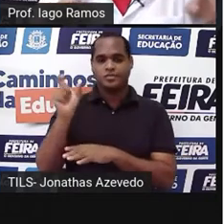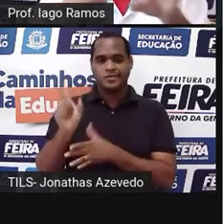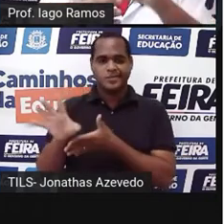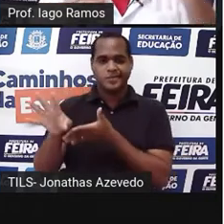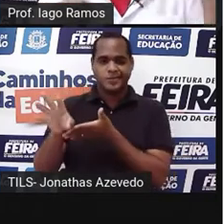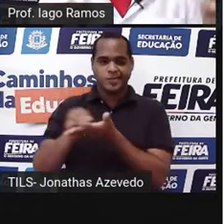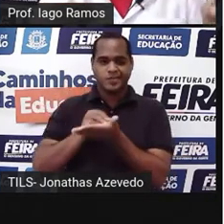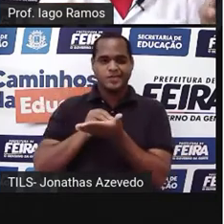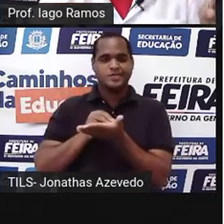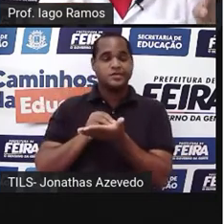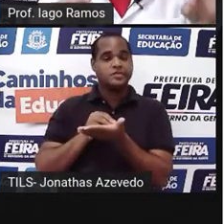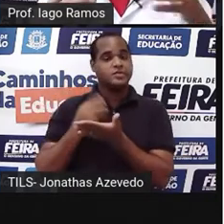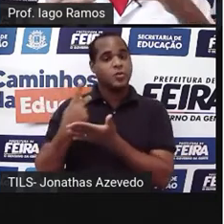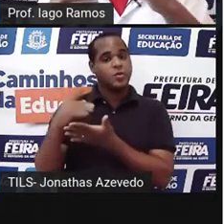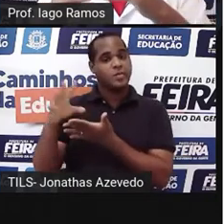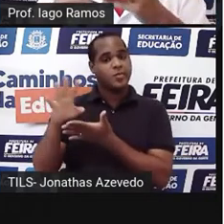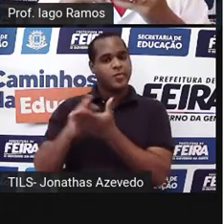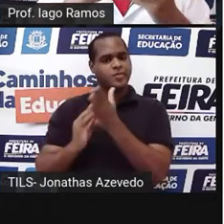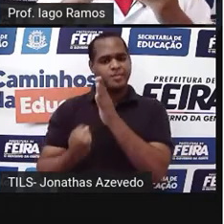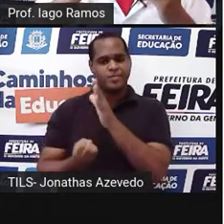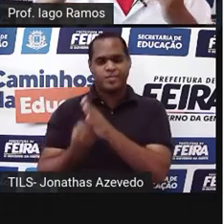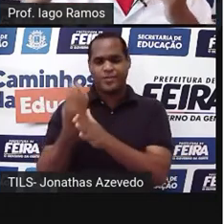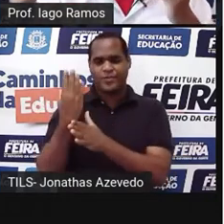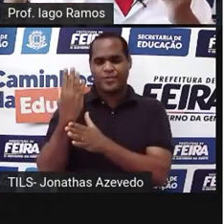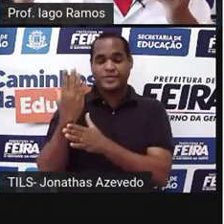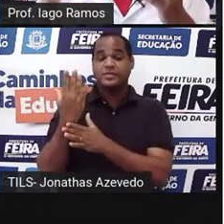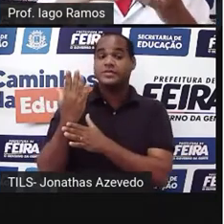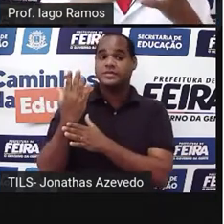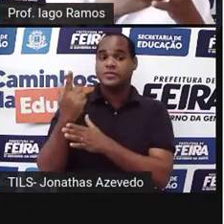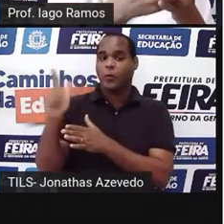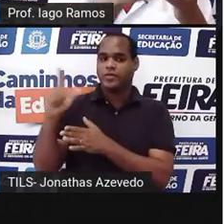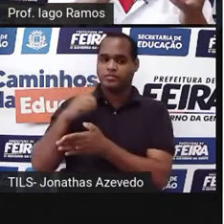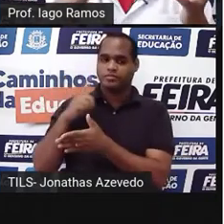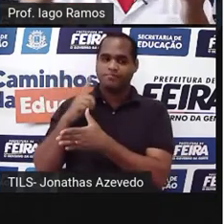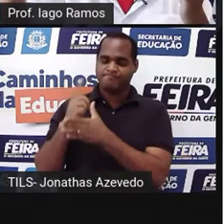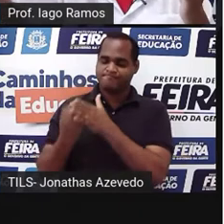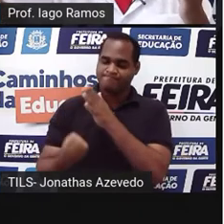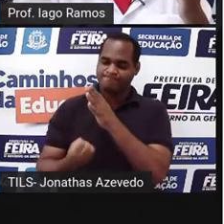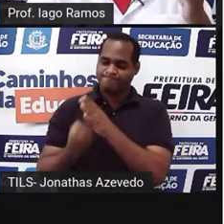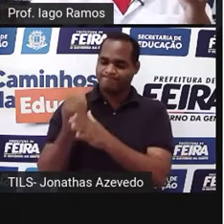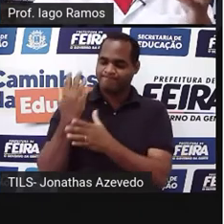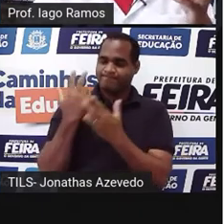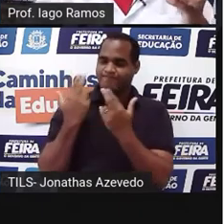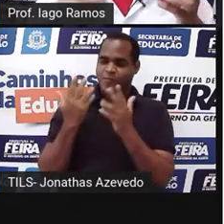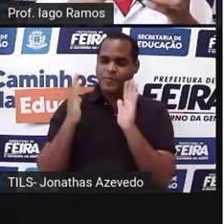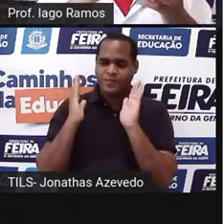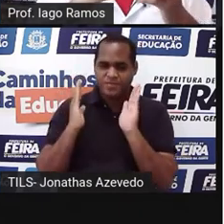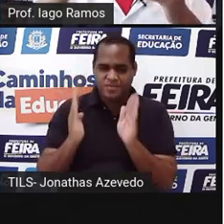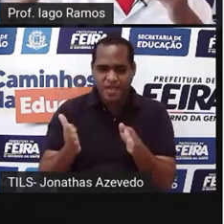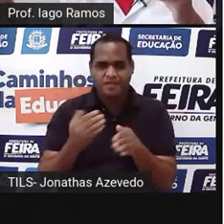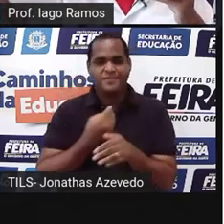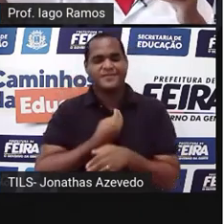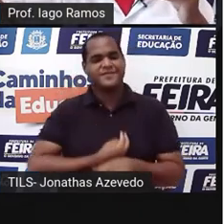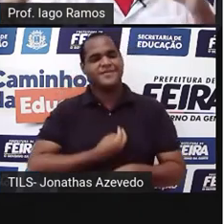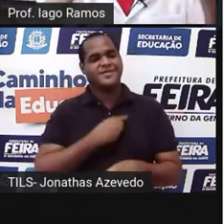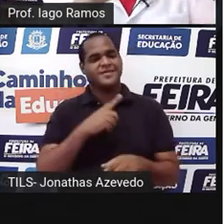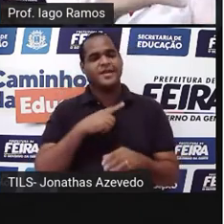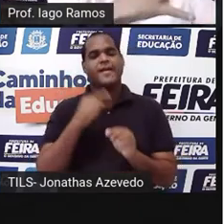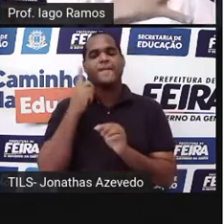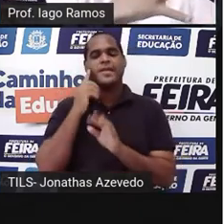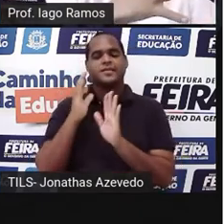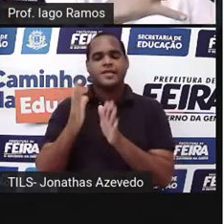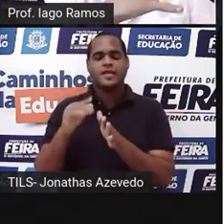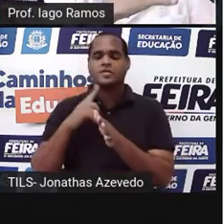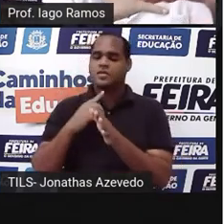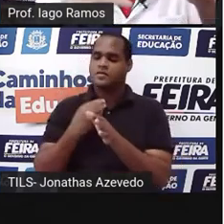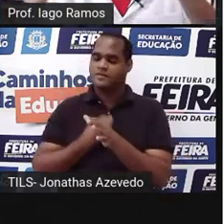outra, conforme, né? Uma coisa surge por conta de algo que já existe, ó. Conforme isso